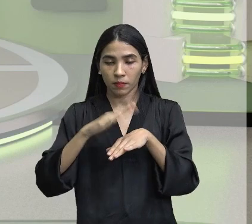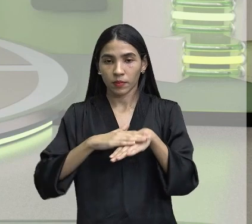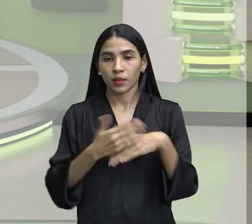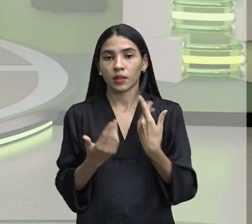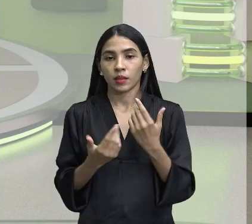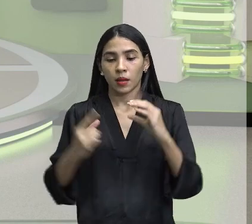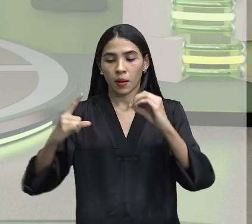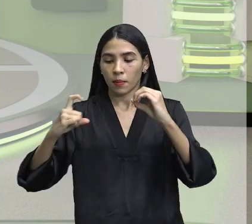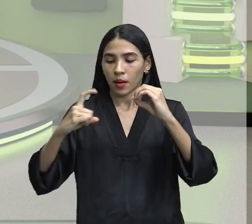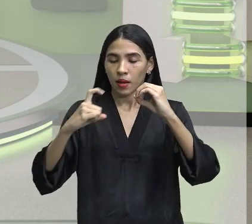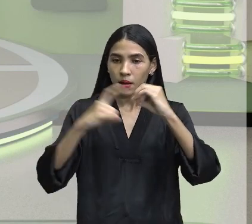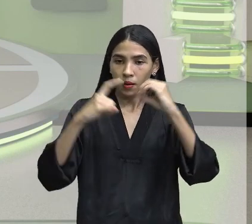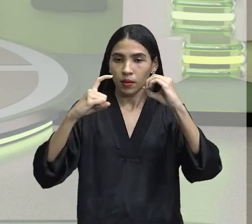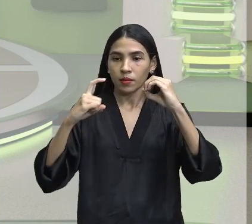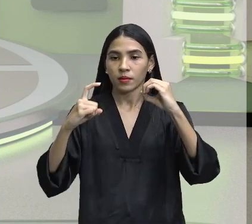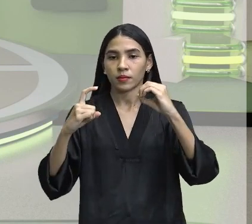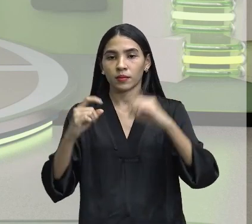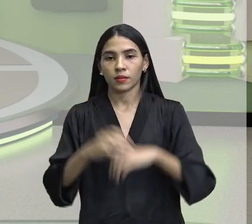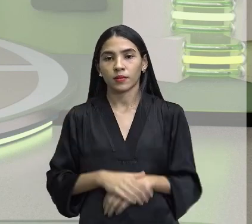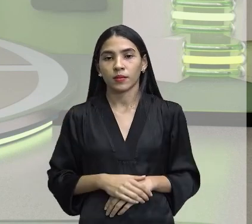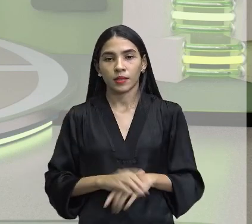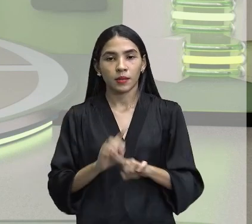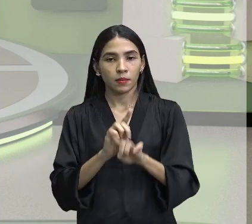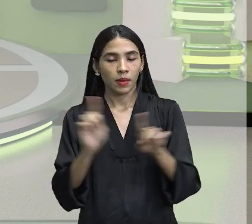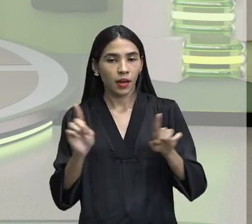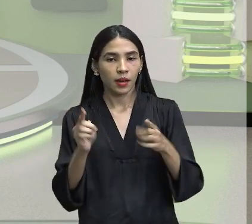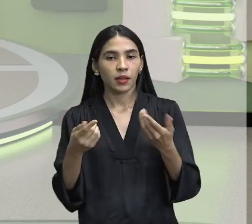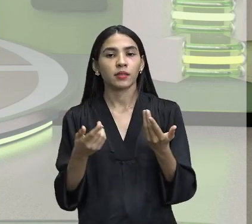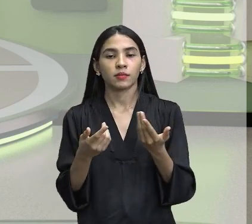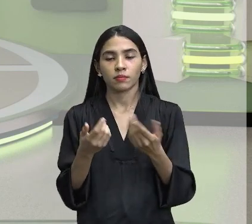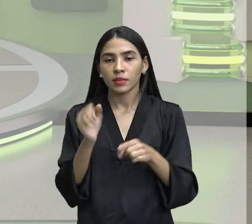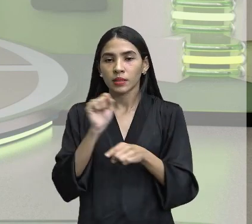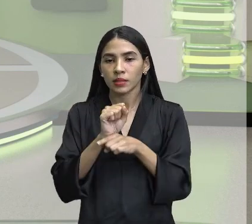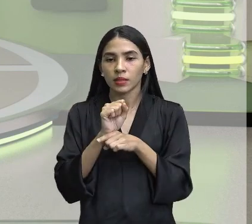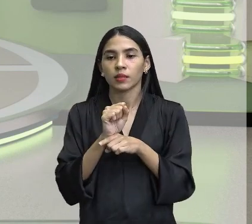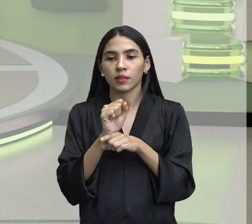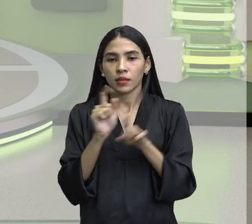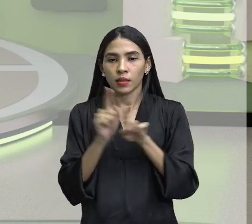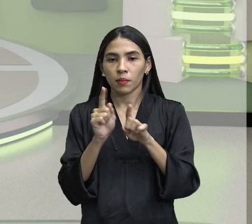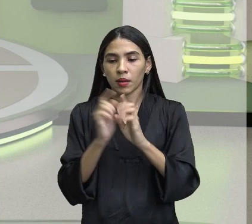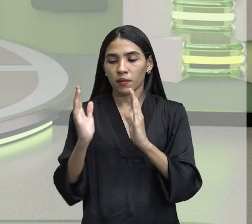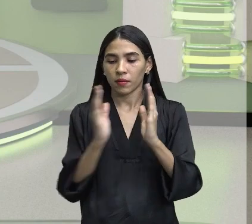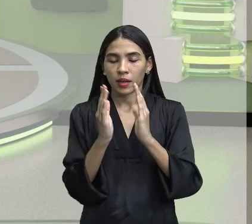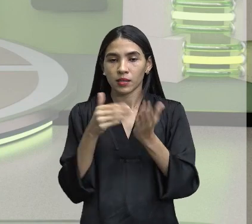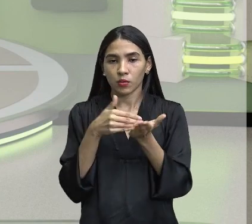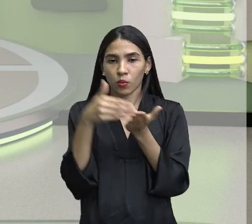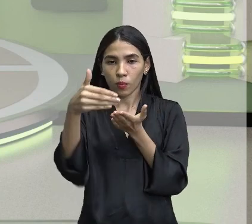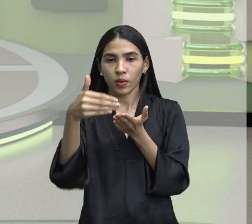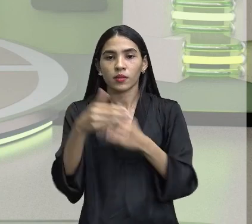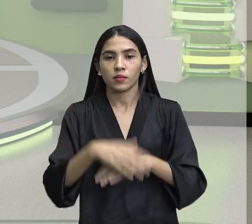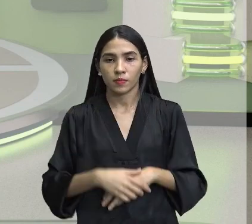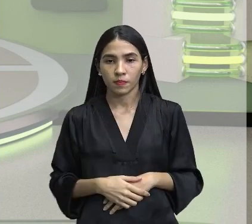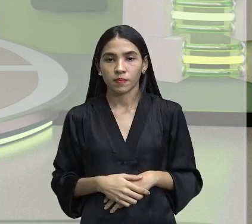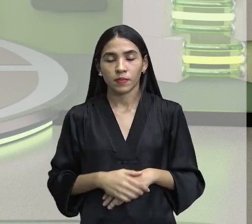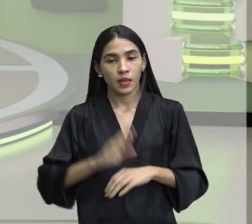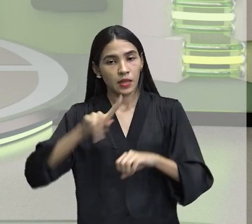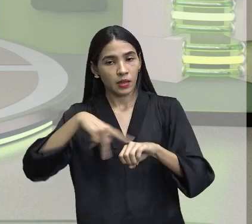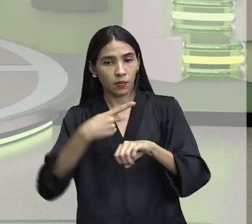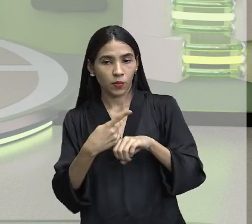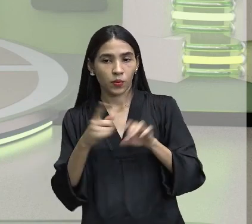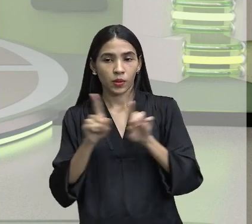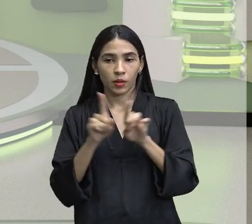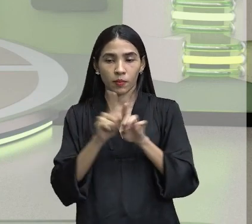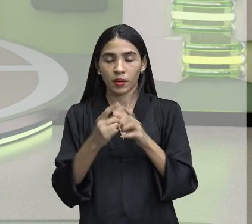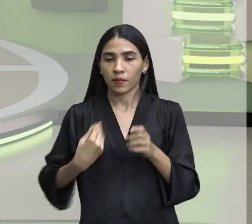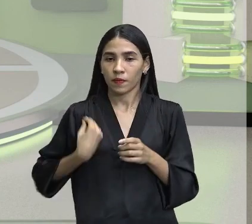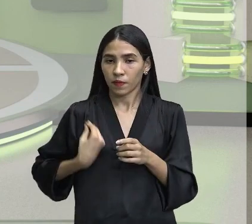masculino até o gameta feminino, mas fora isso, o indivíduo fica, na fase inicial também, o indivíduo fica depois, a sua